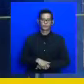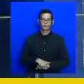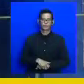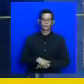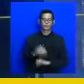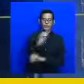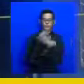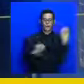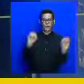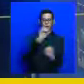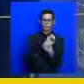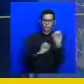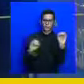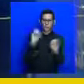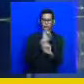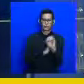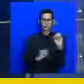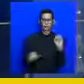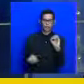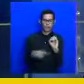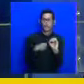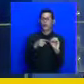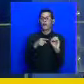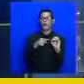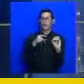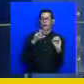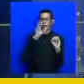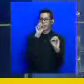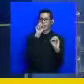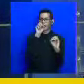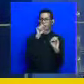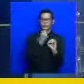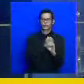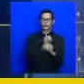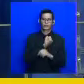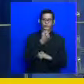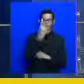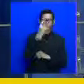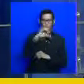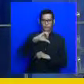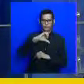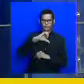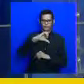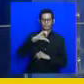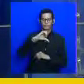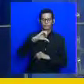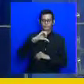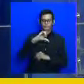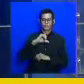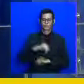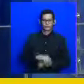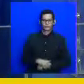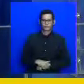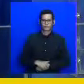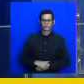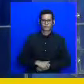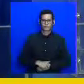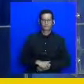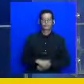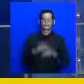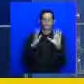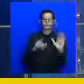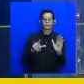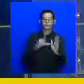O globo girando, você chamando, a sorte chegando. Bola laranja 19. Laranja número 19. Já